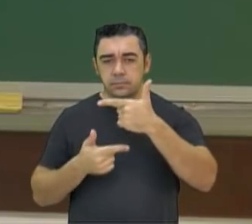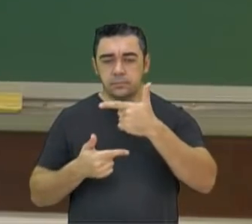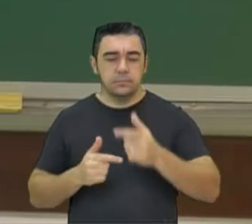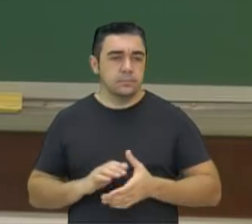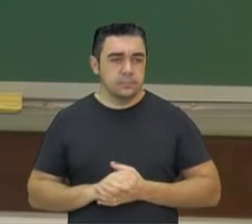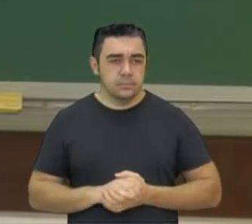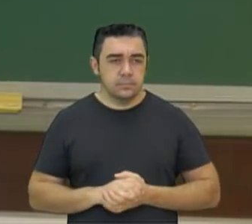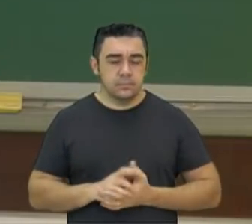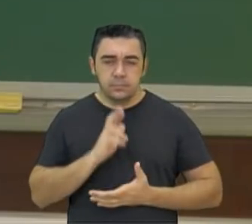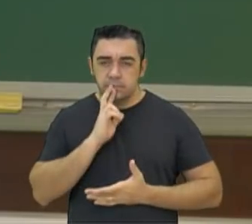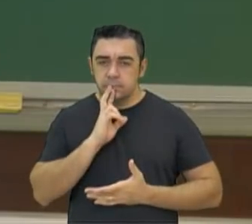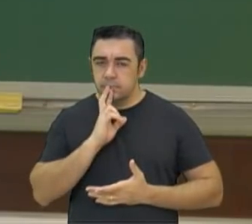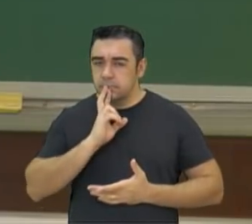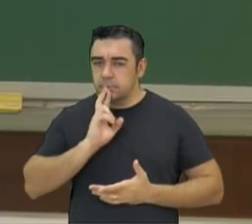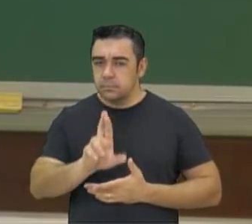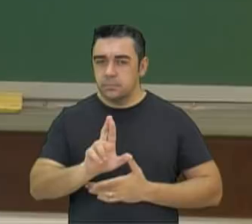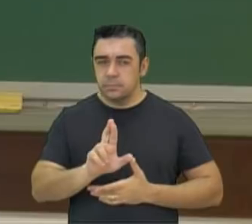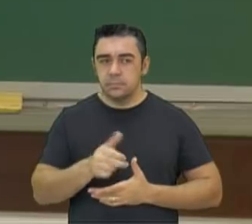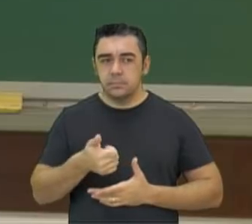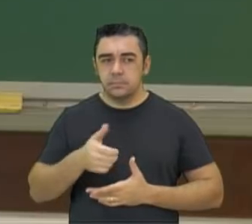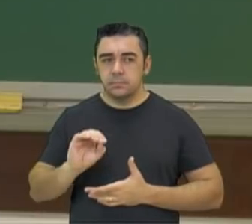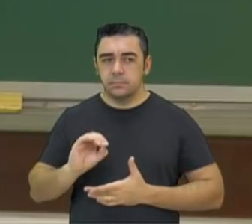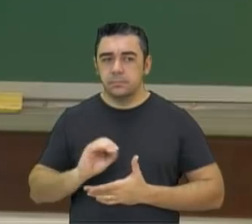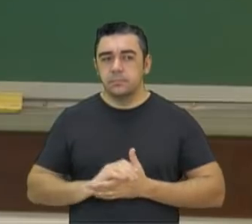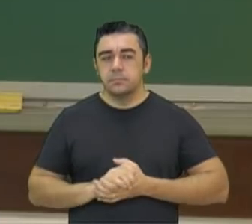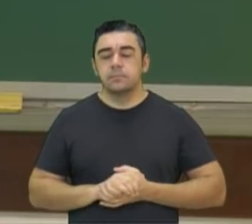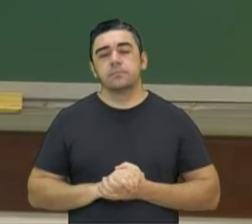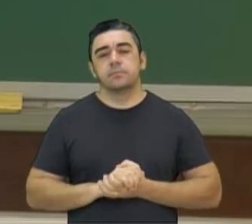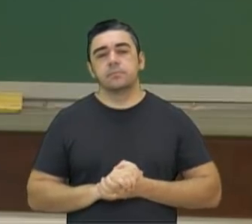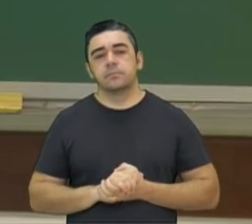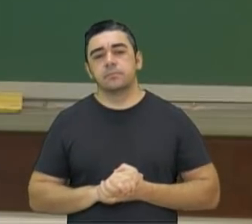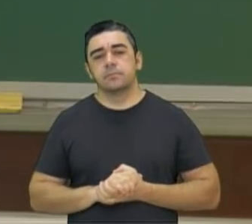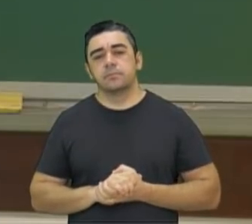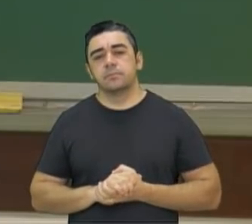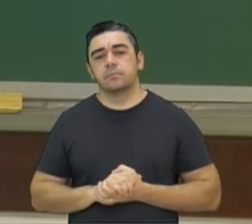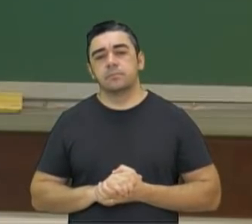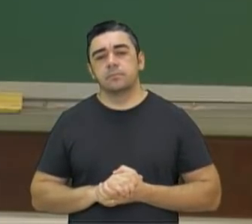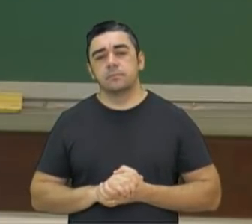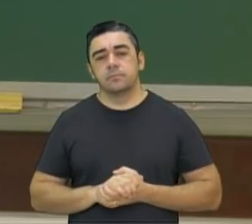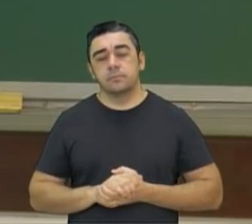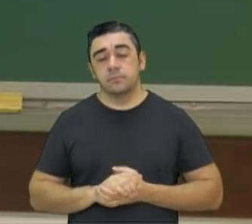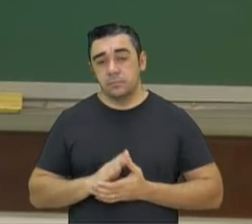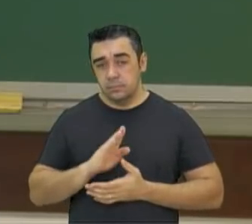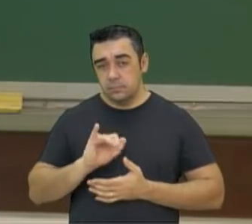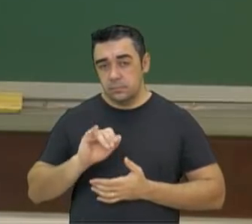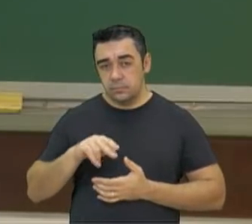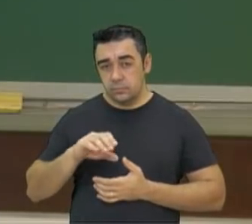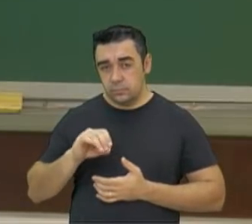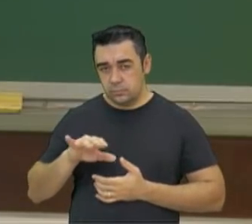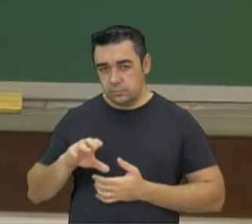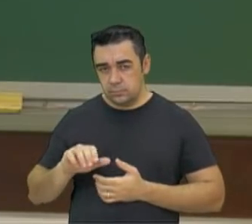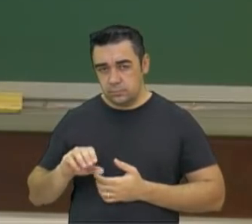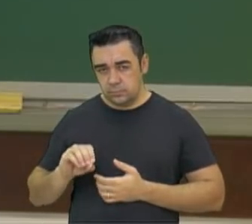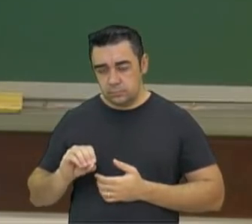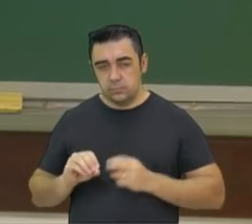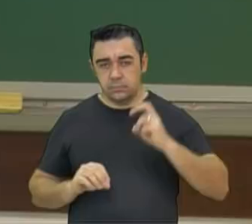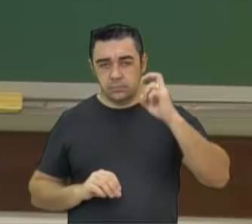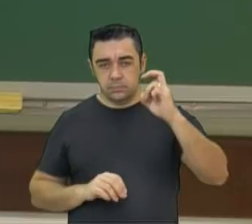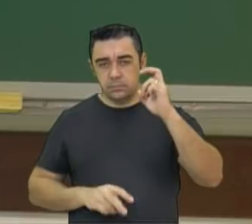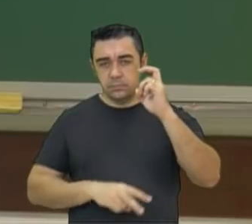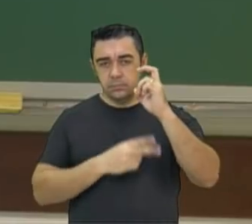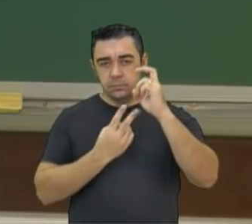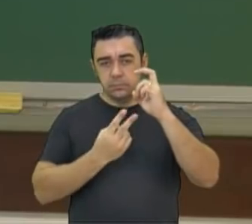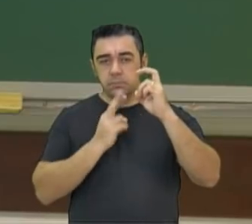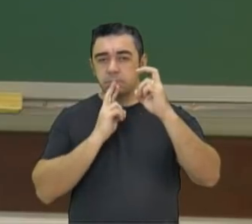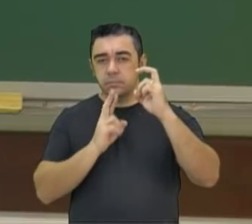é 2. E, então, nós temos que binomial de 5 sobre 2 é